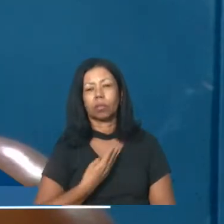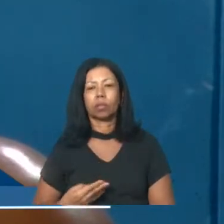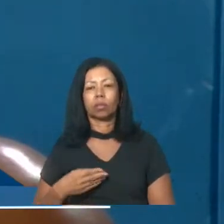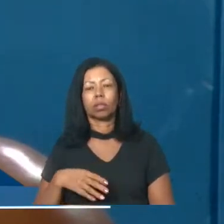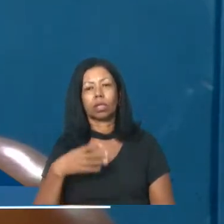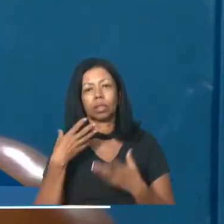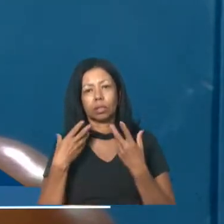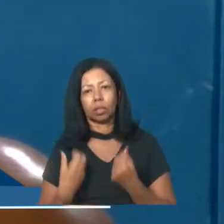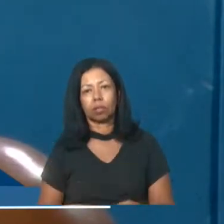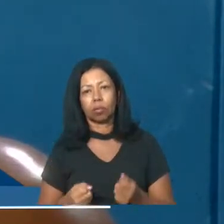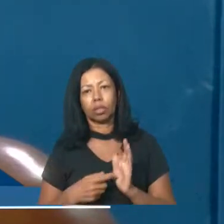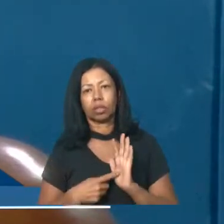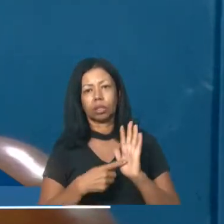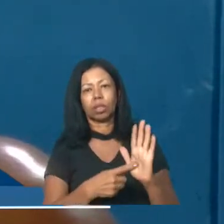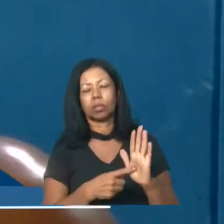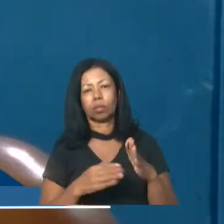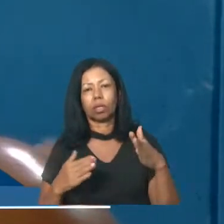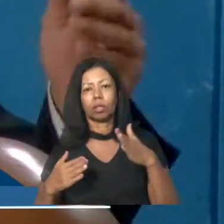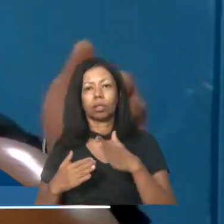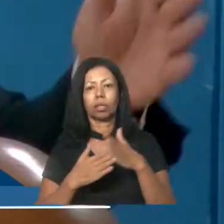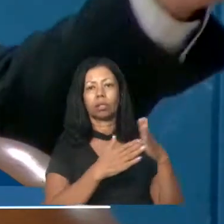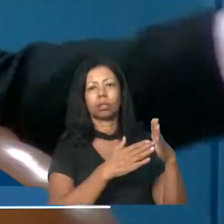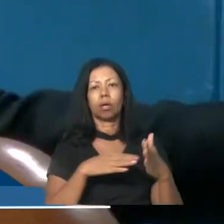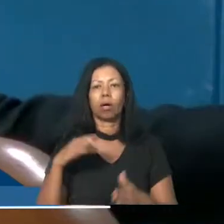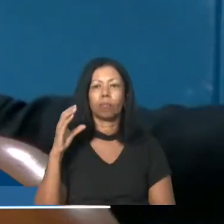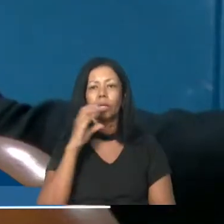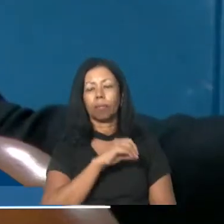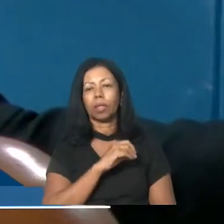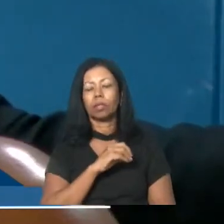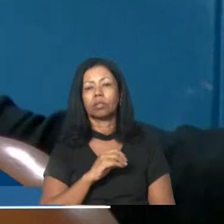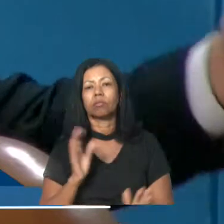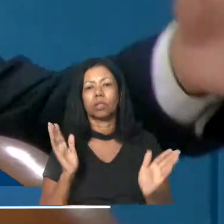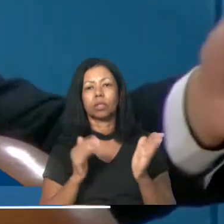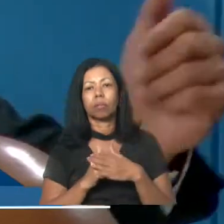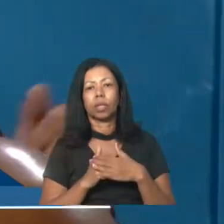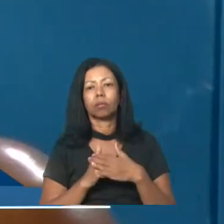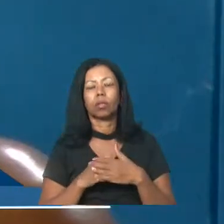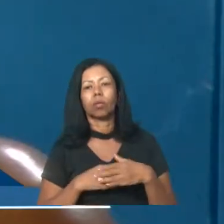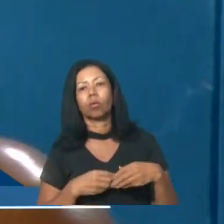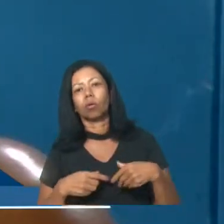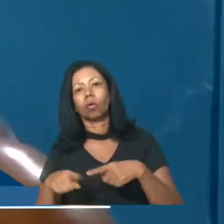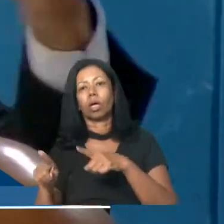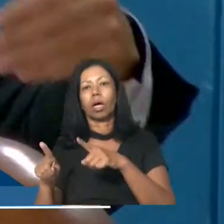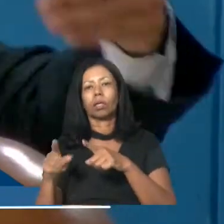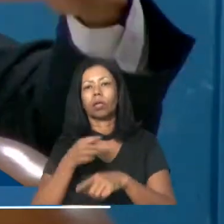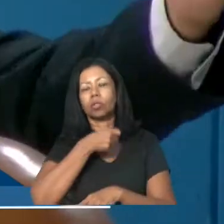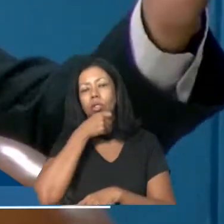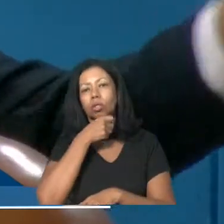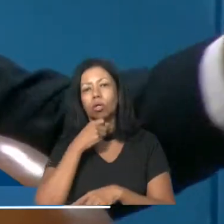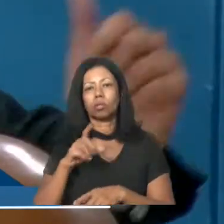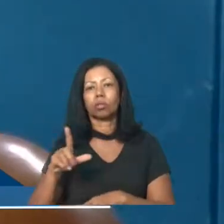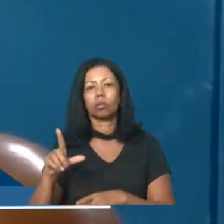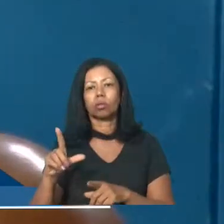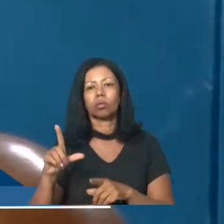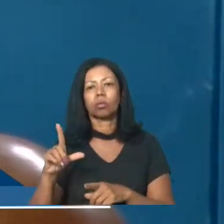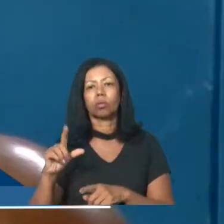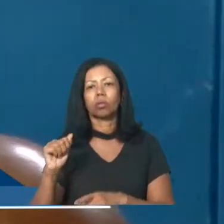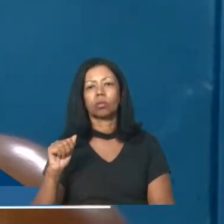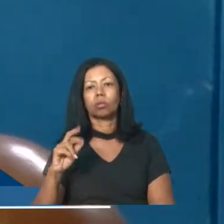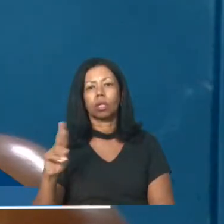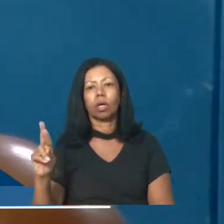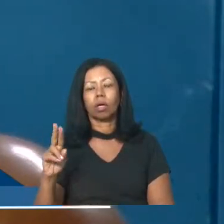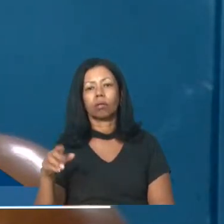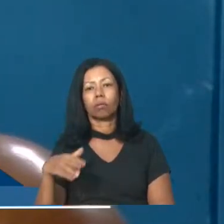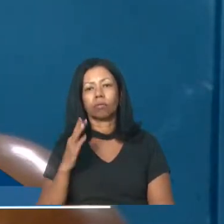indicação, que era interdição imediata e remanejamento dos idosos ao lar fraterno, independente se emergencial